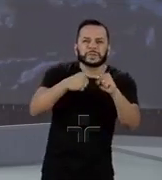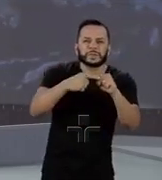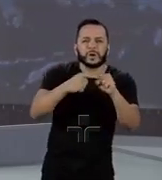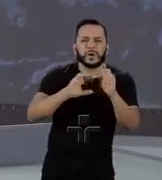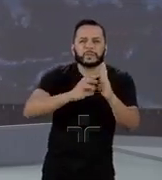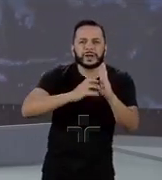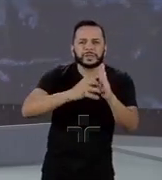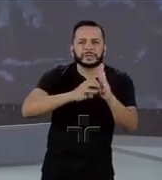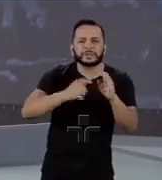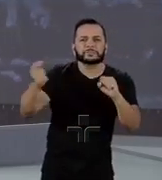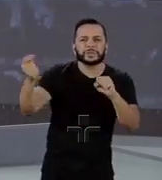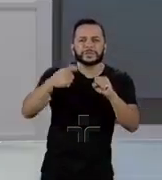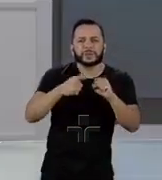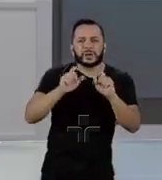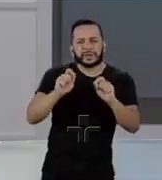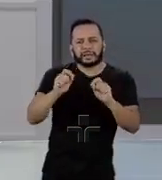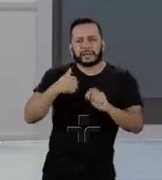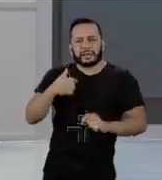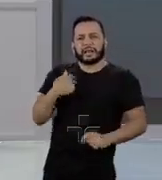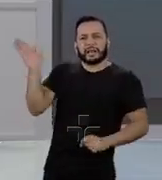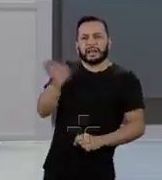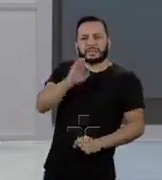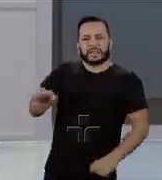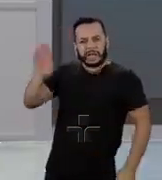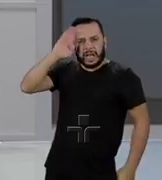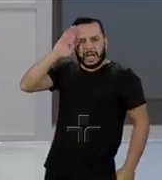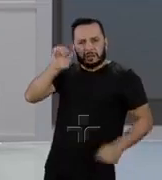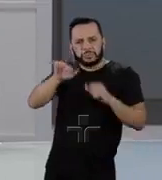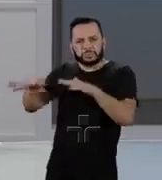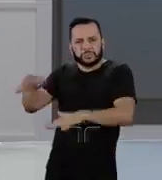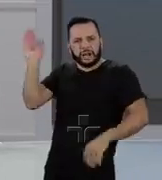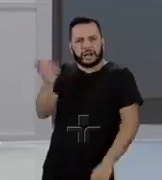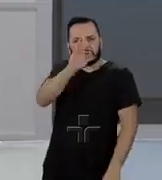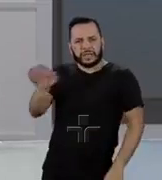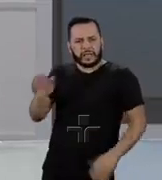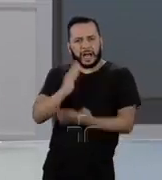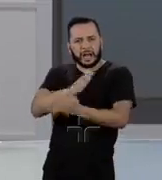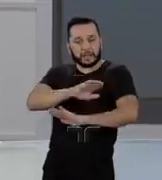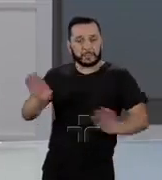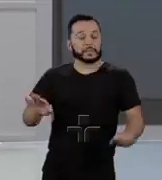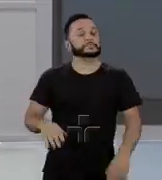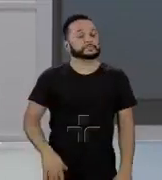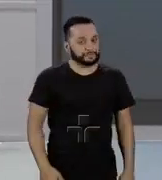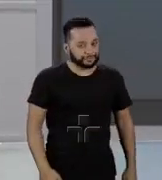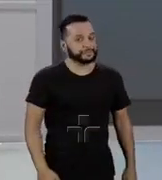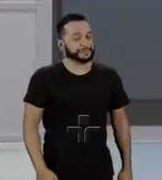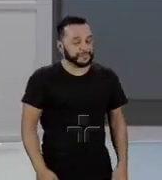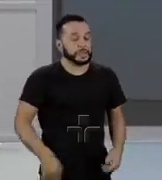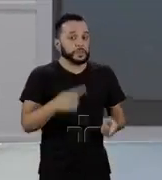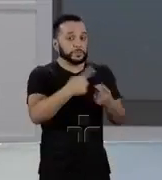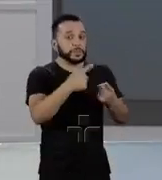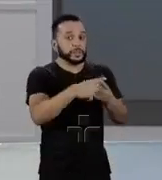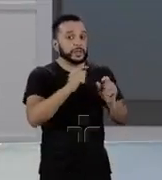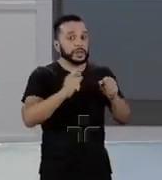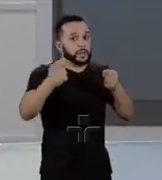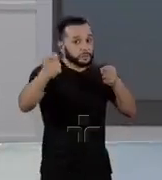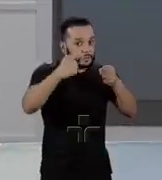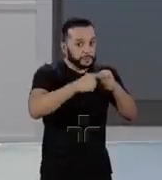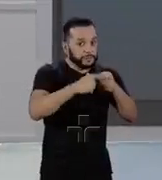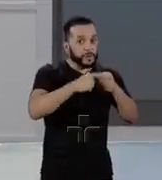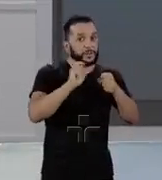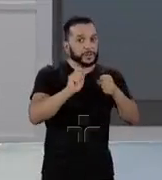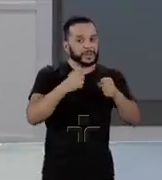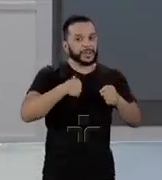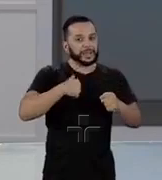do decreto da intervenção? Eu acho que assim, o pessoal acusa a intervenção de ser eleitoreira. Eu não tenho dúvida que